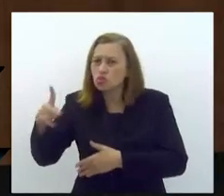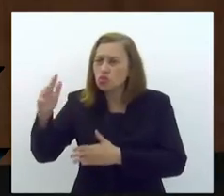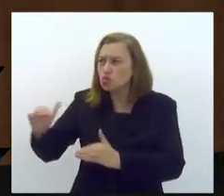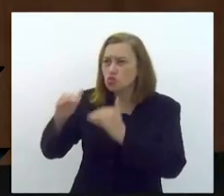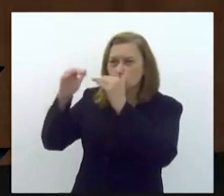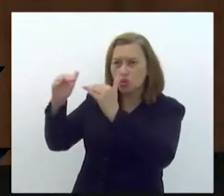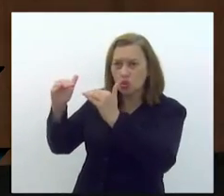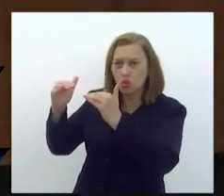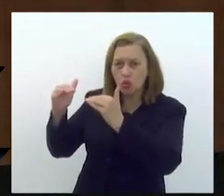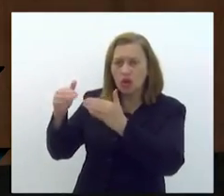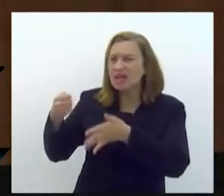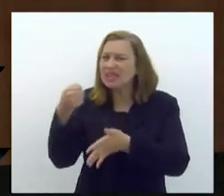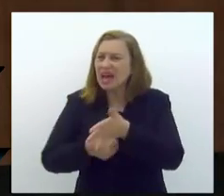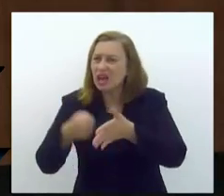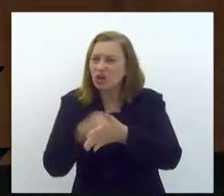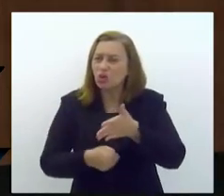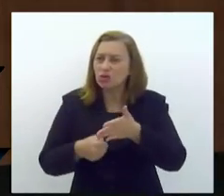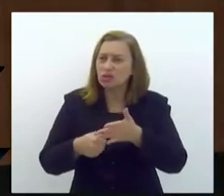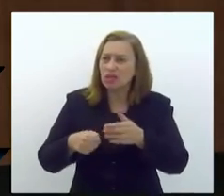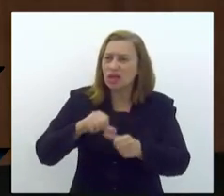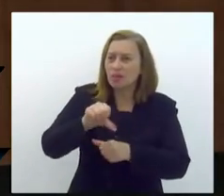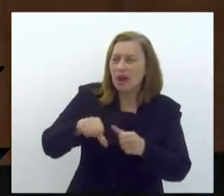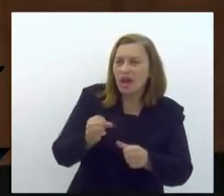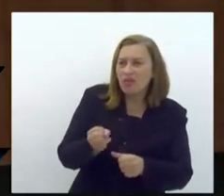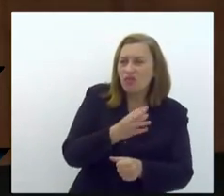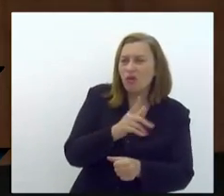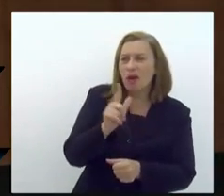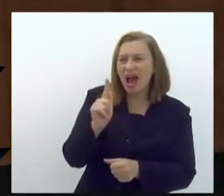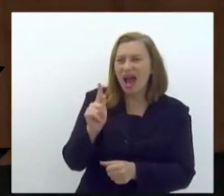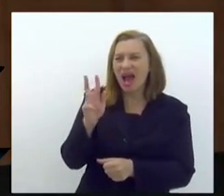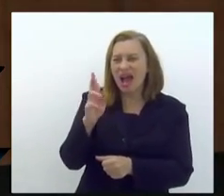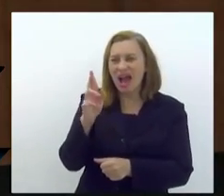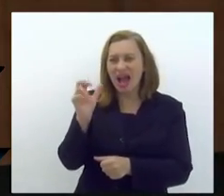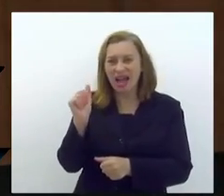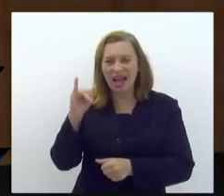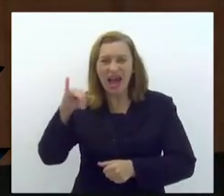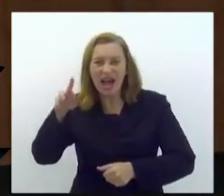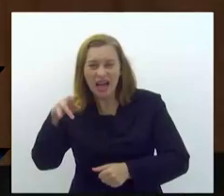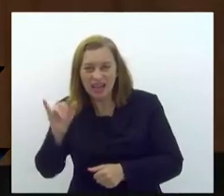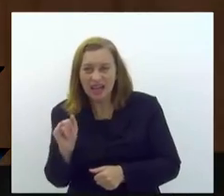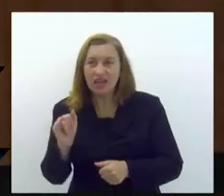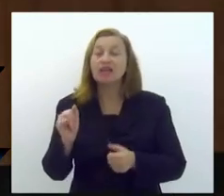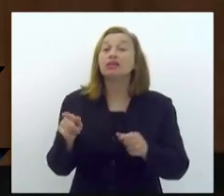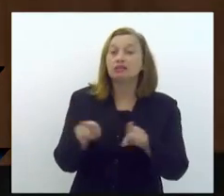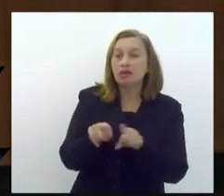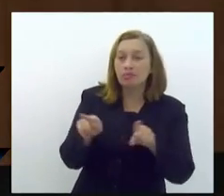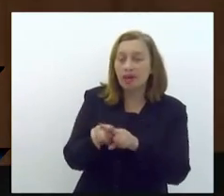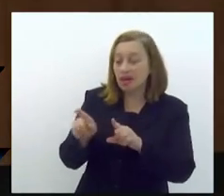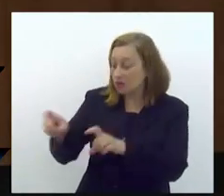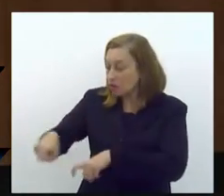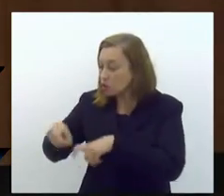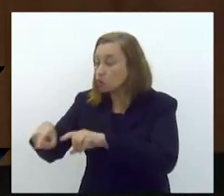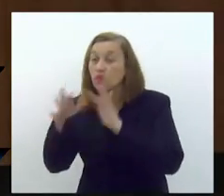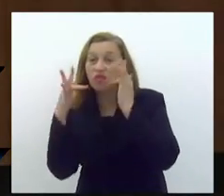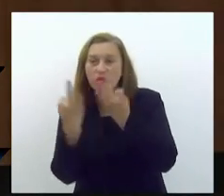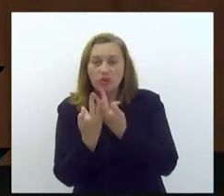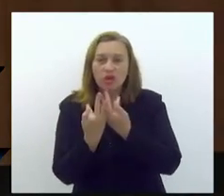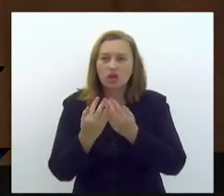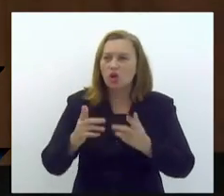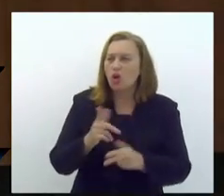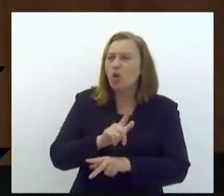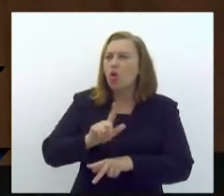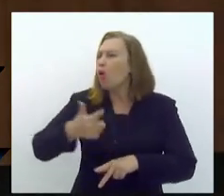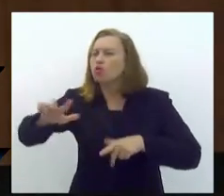se manifestou na luta pela reforma agrária pela Agricultura Familiar por outros Marcos da relação